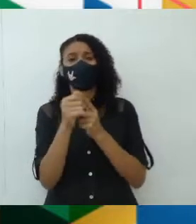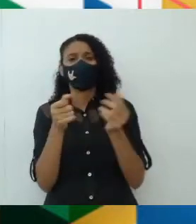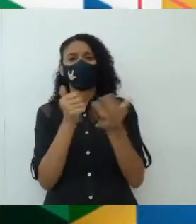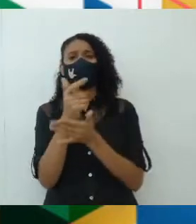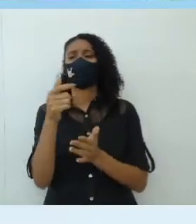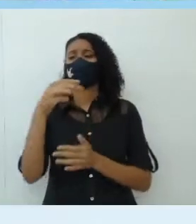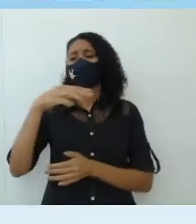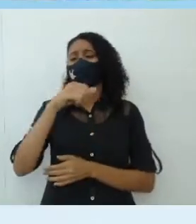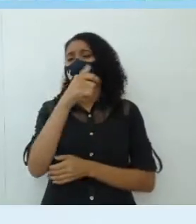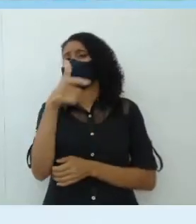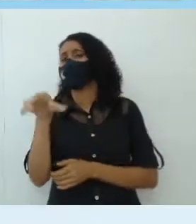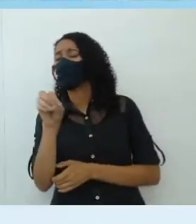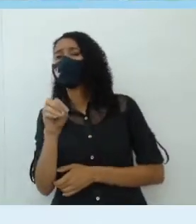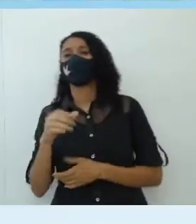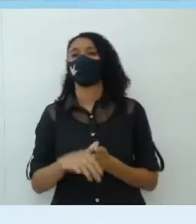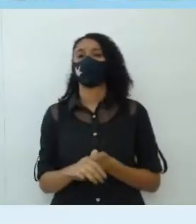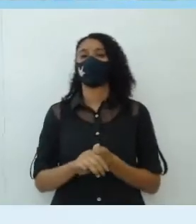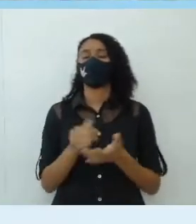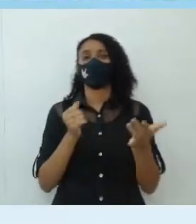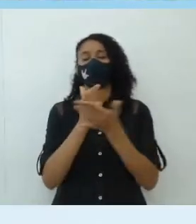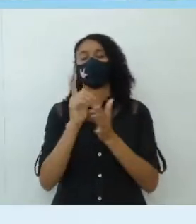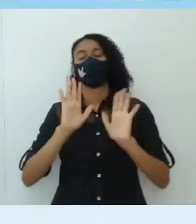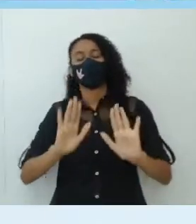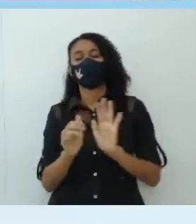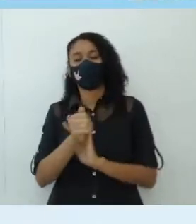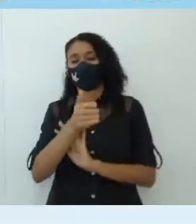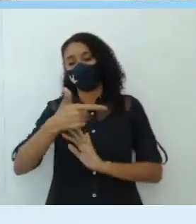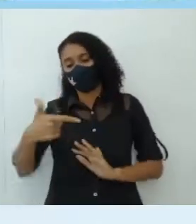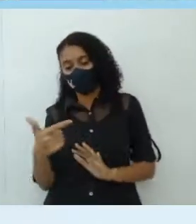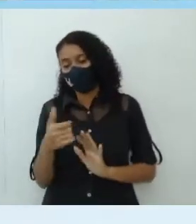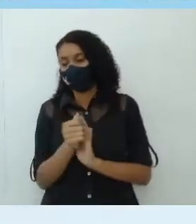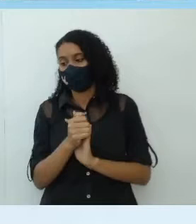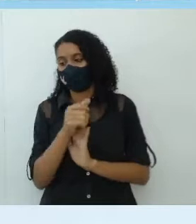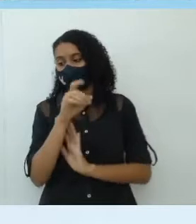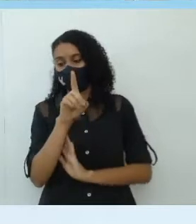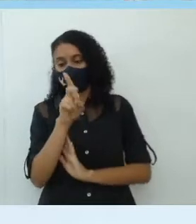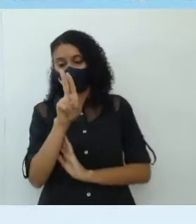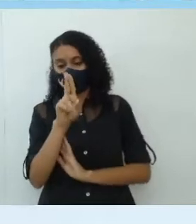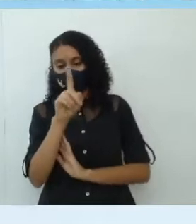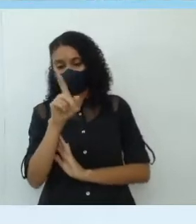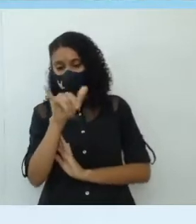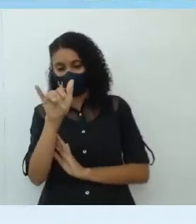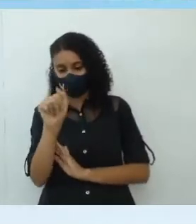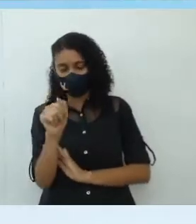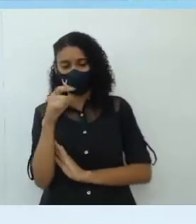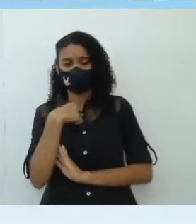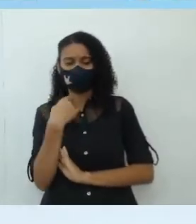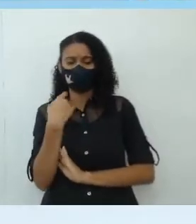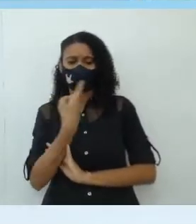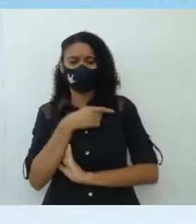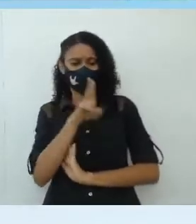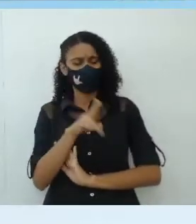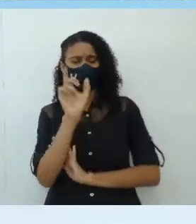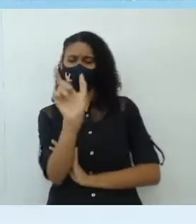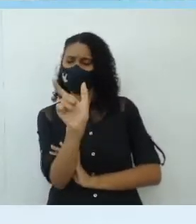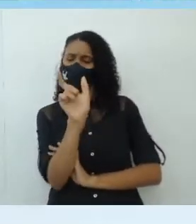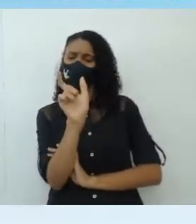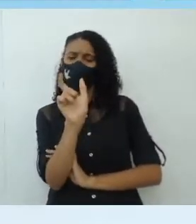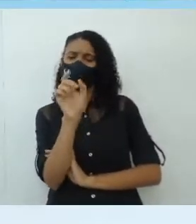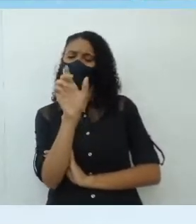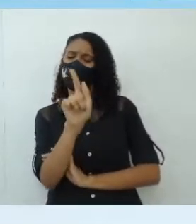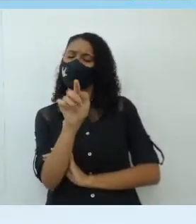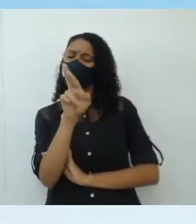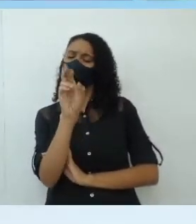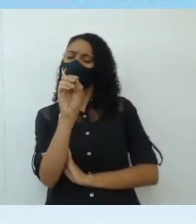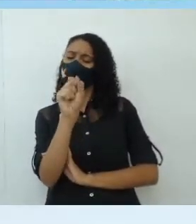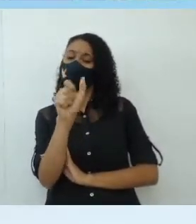50 unidades. Se eu vou comprar 12 dúzias de alguma coisa, a gente chama grosa. Por que a gente usa esses agrupamentos? Porque